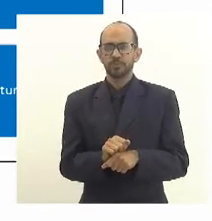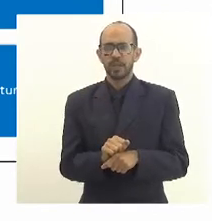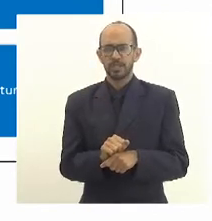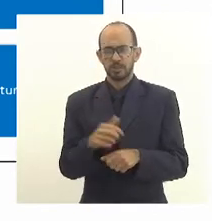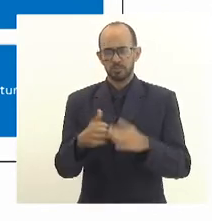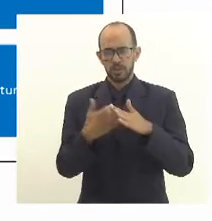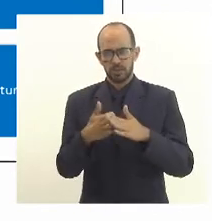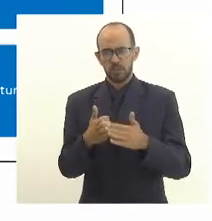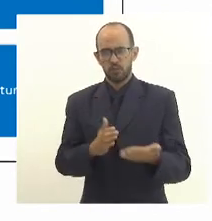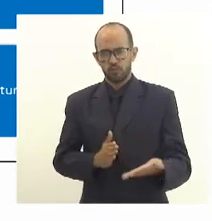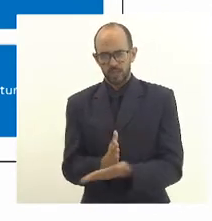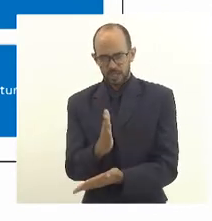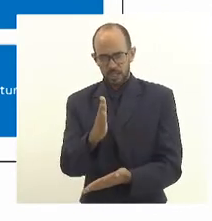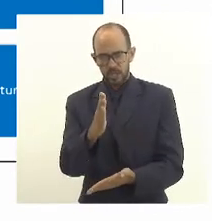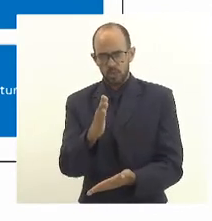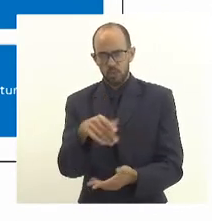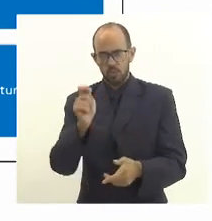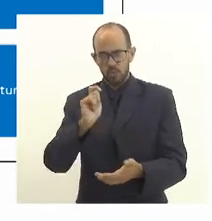gente já buscou aí